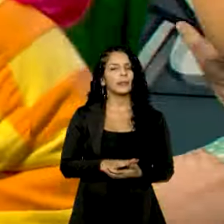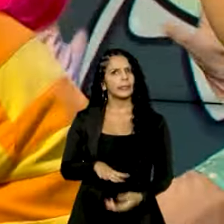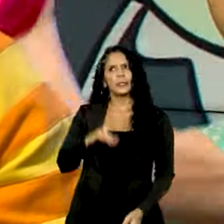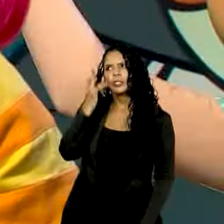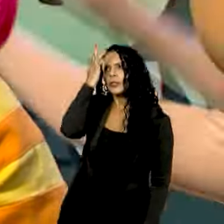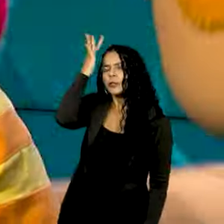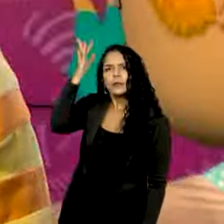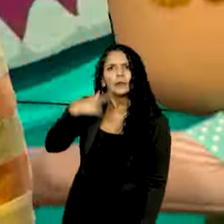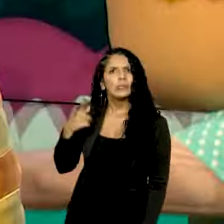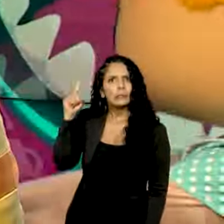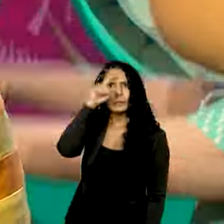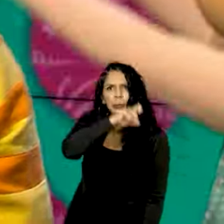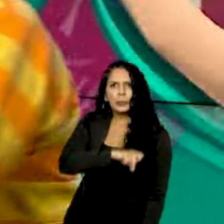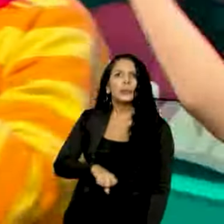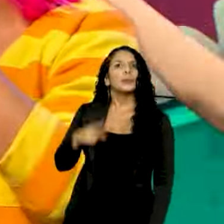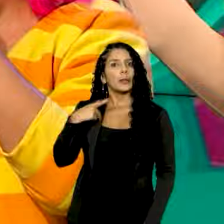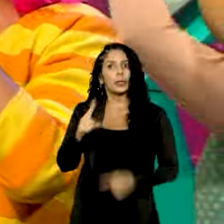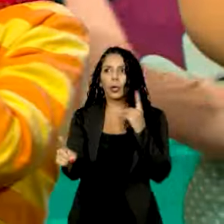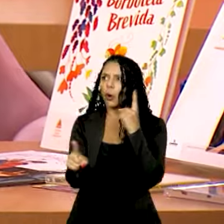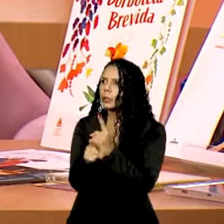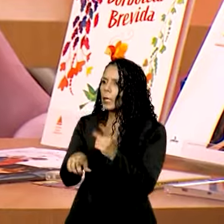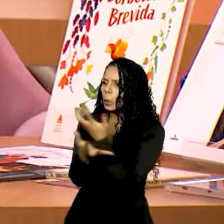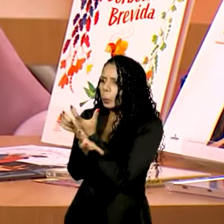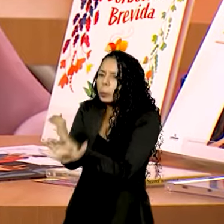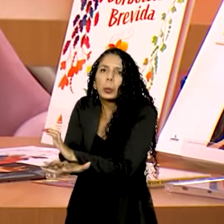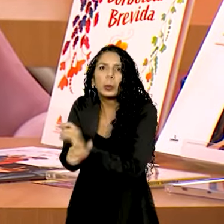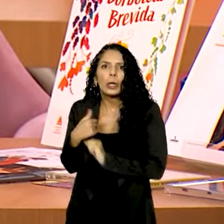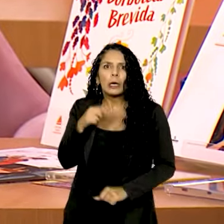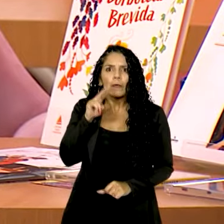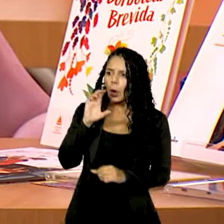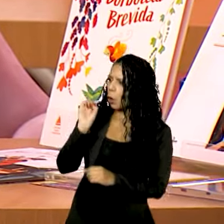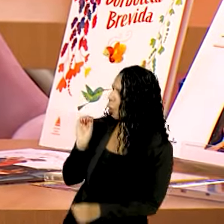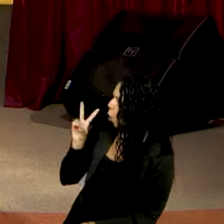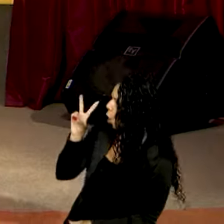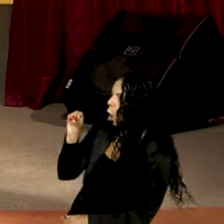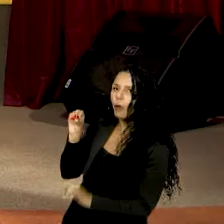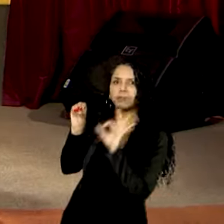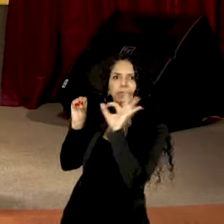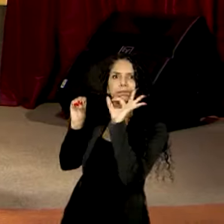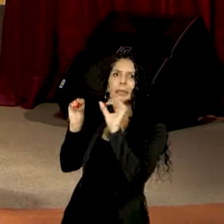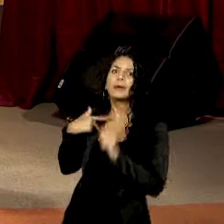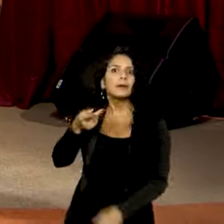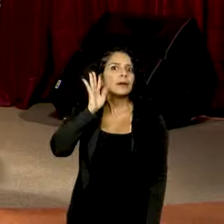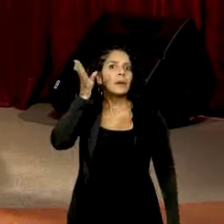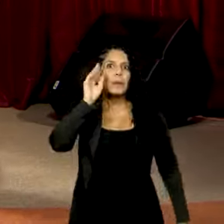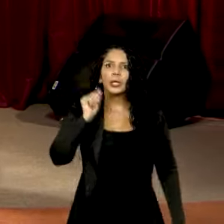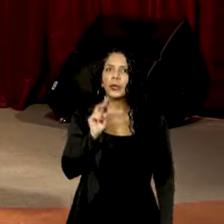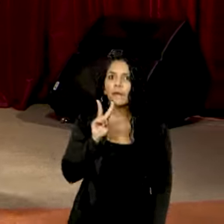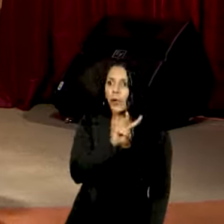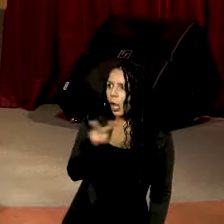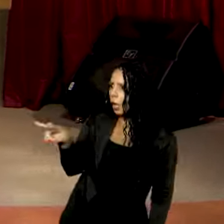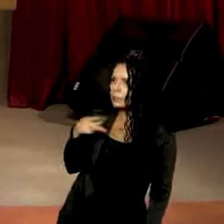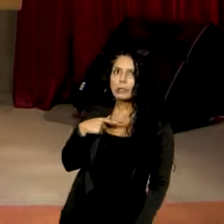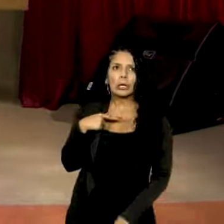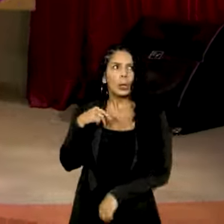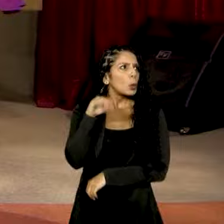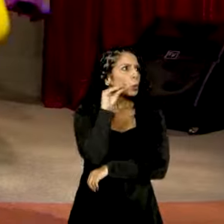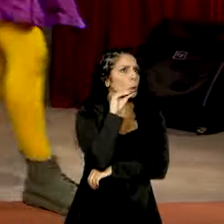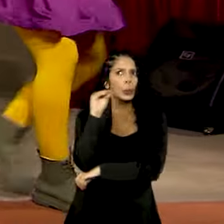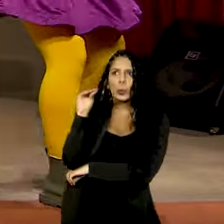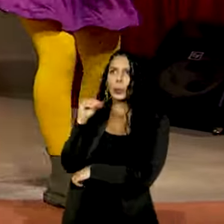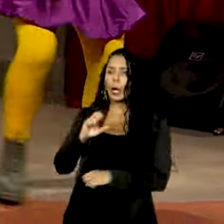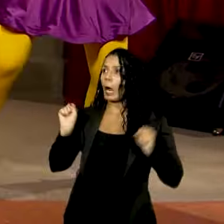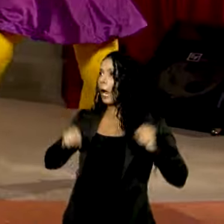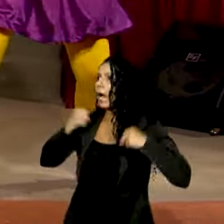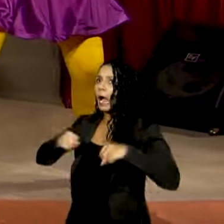Não é fácil de achar um fóssil, ainda mais haver um ovo intacto. Imagina ver um desses vivo, eu